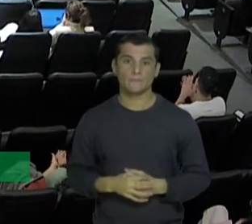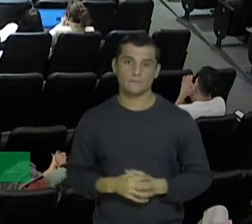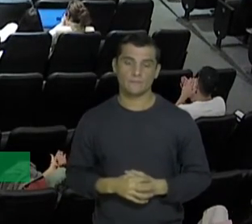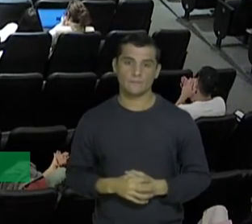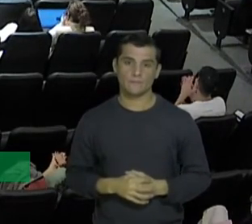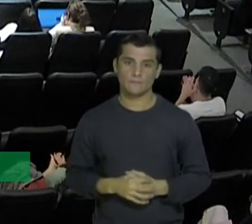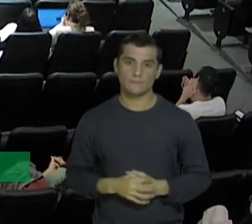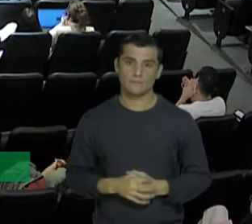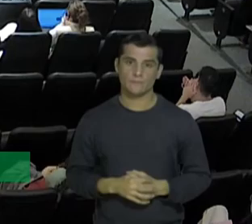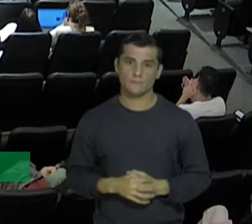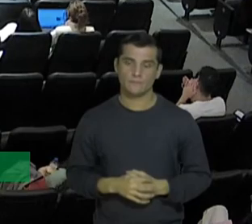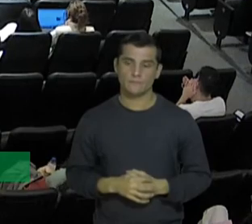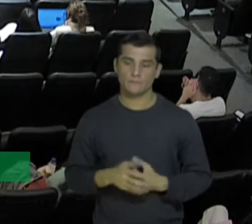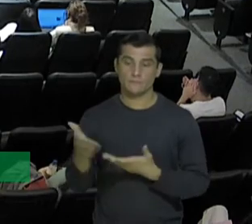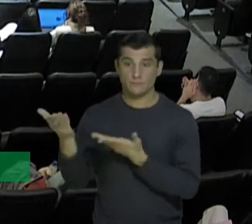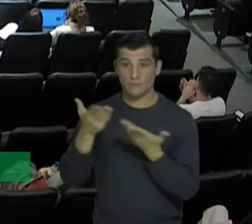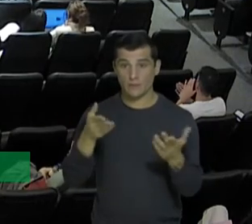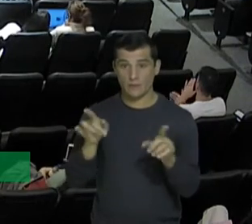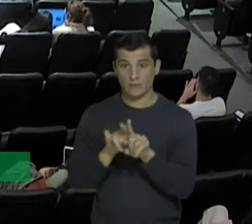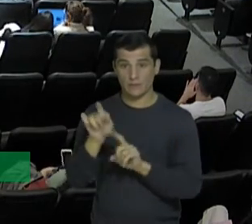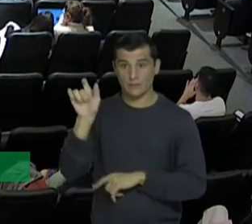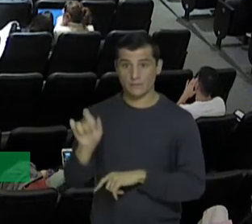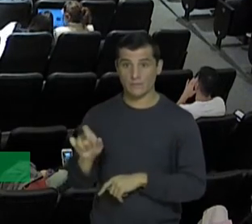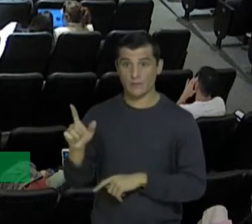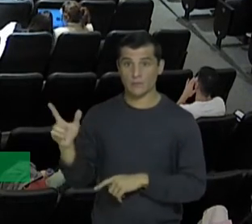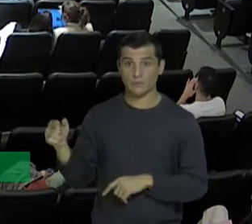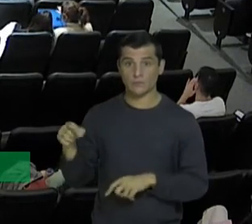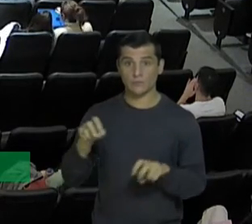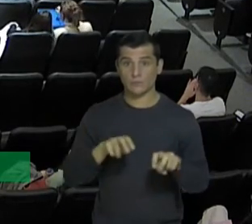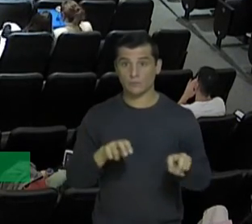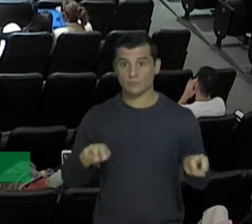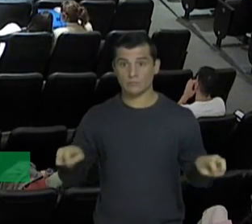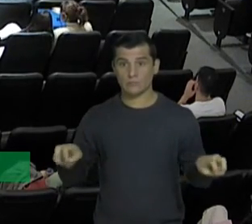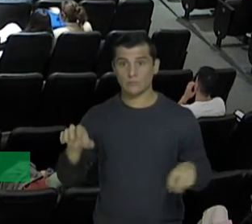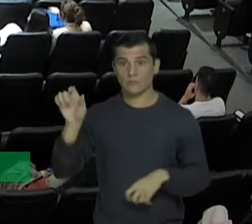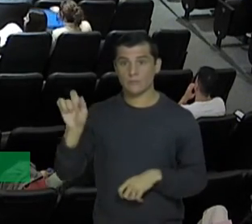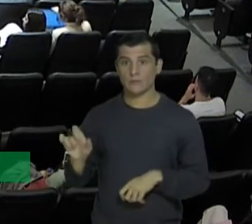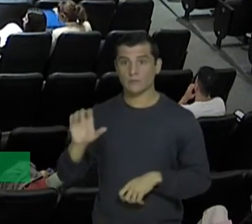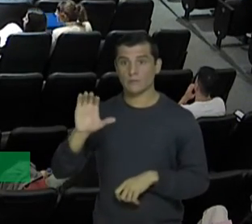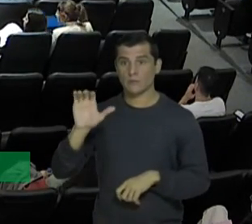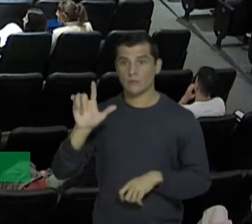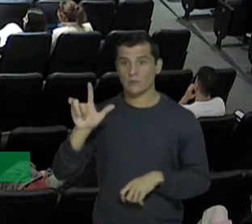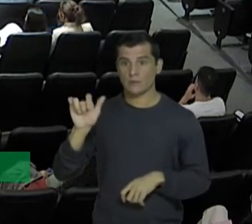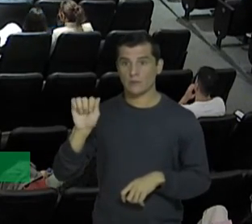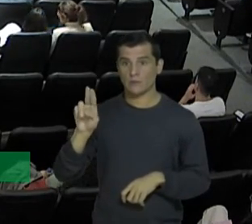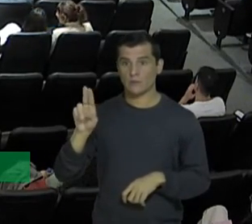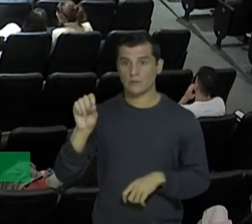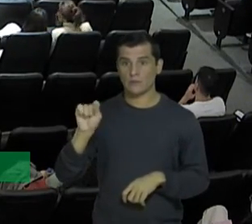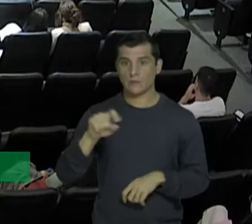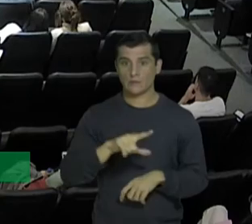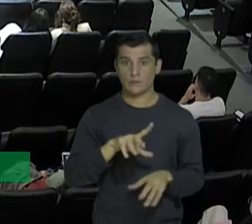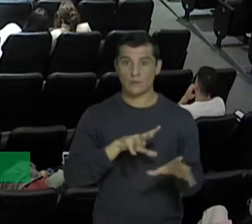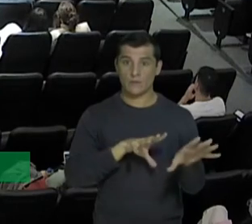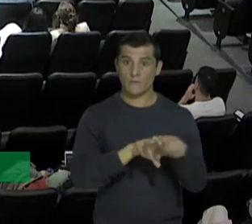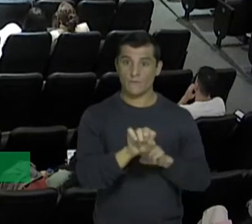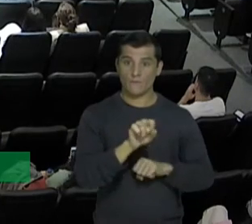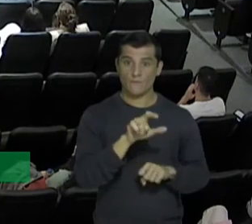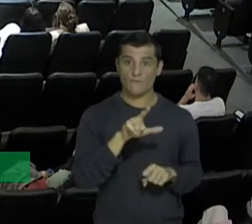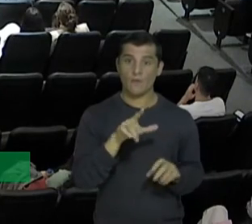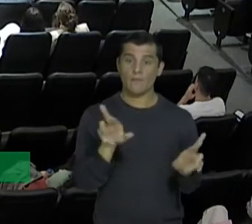Catarina convidamos também para compor o Nobre dispositivo sor Claus Claus é graduado em relações